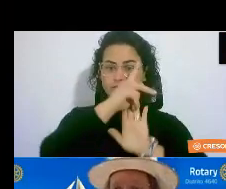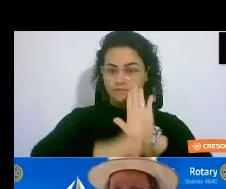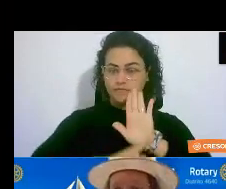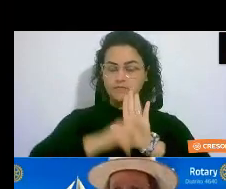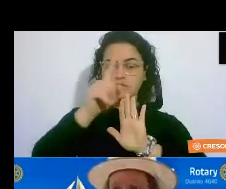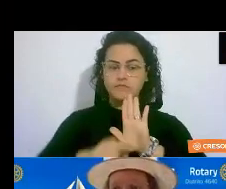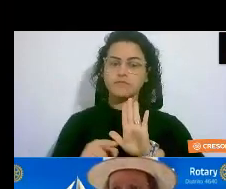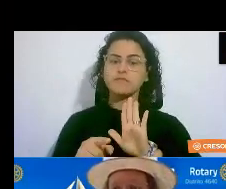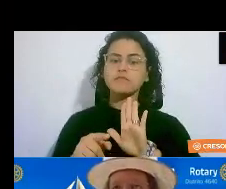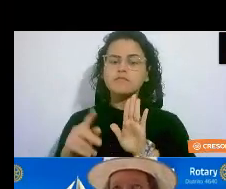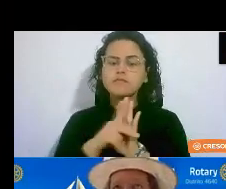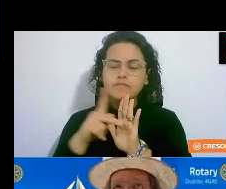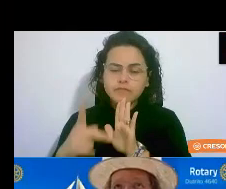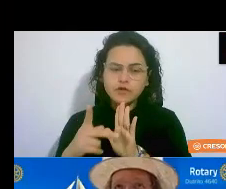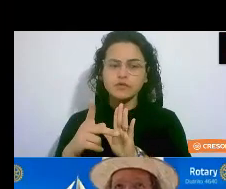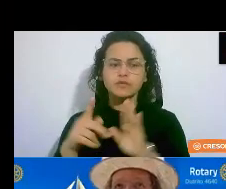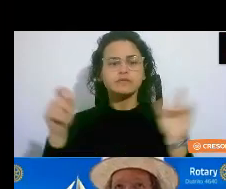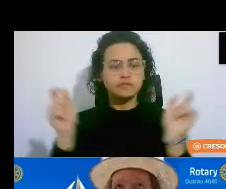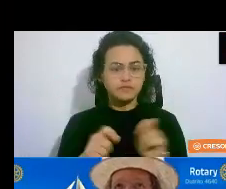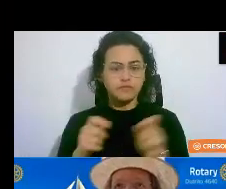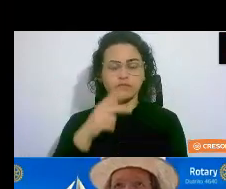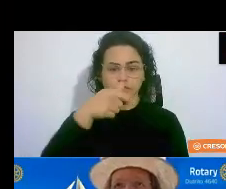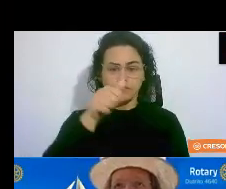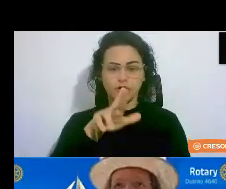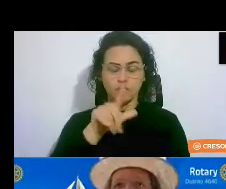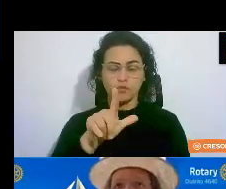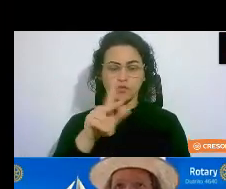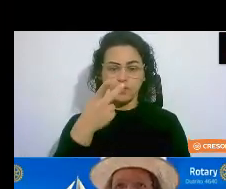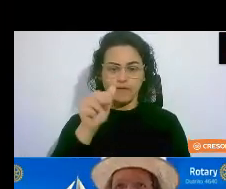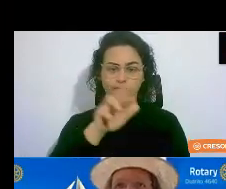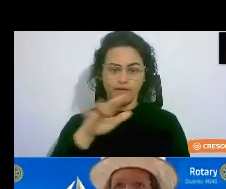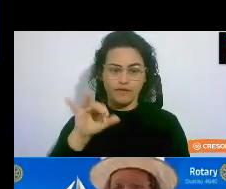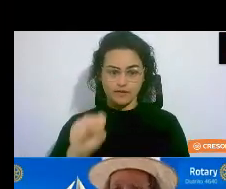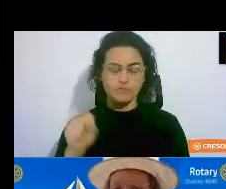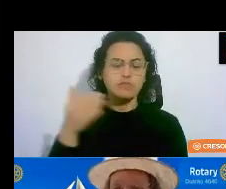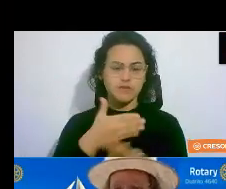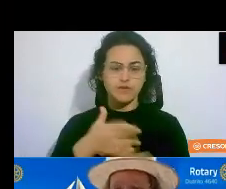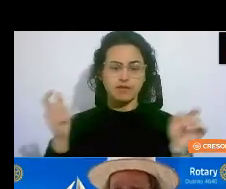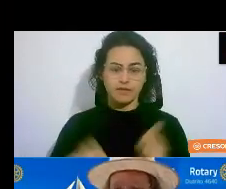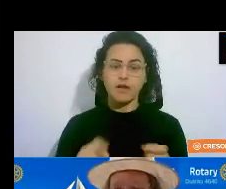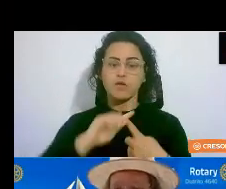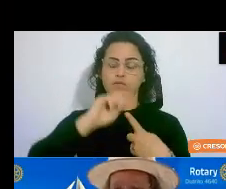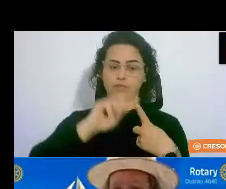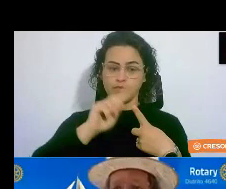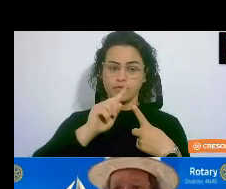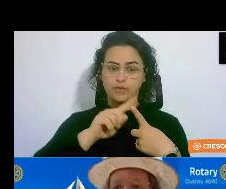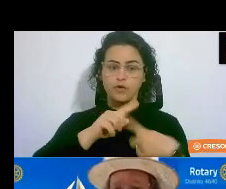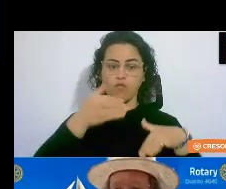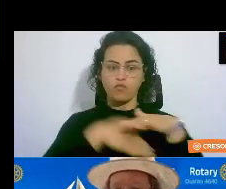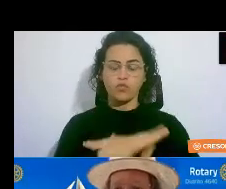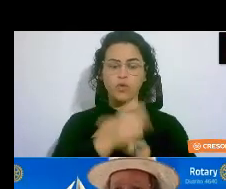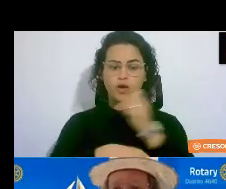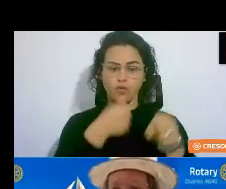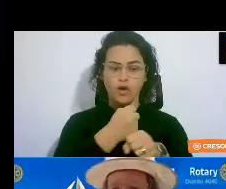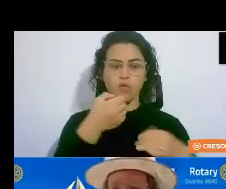rendem pontos para o Paul Harris, que é o Fundo Anual, o Fundo Polio Plus e alguns subsídios aprovados pela Fundação Rotária. Se for doado